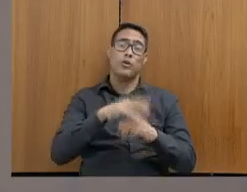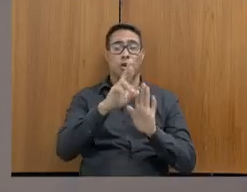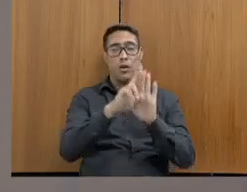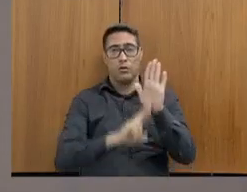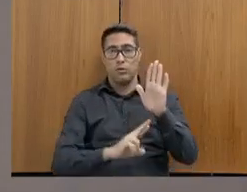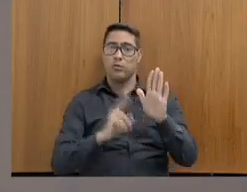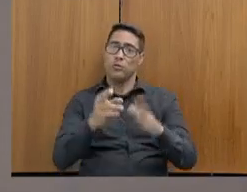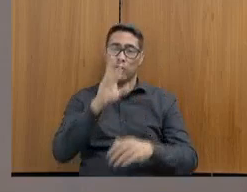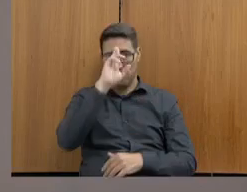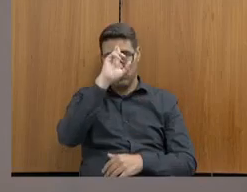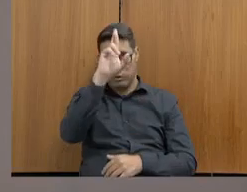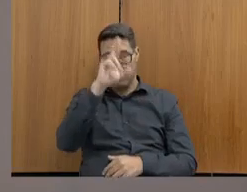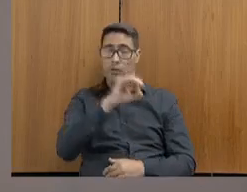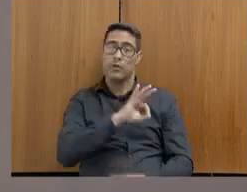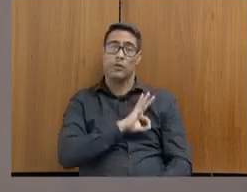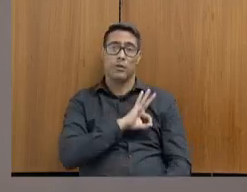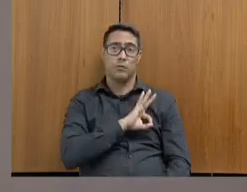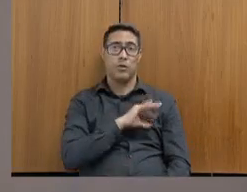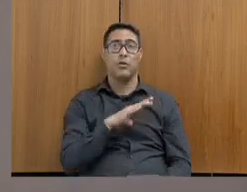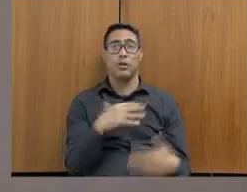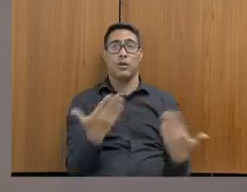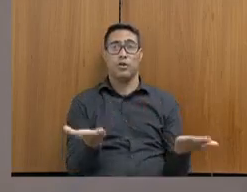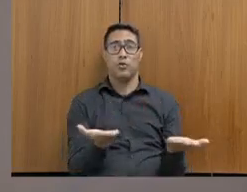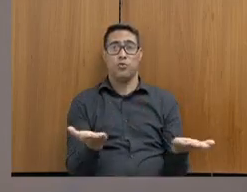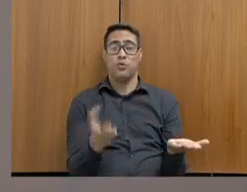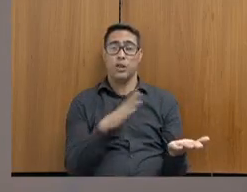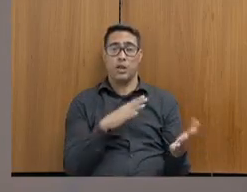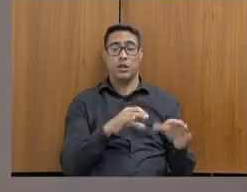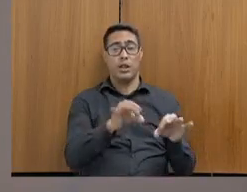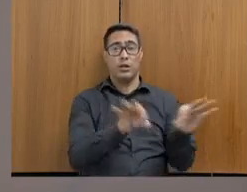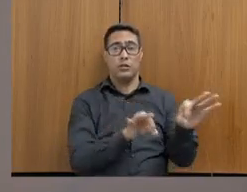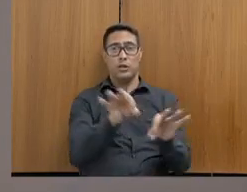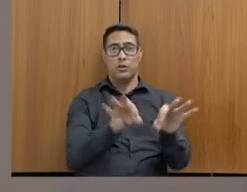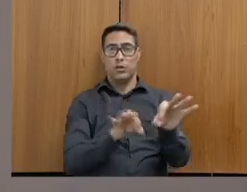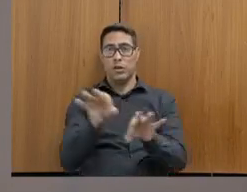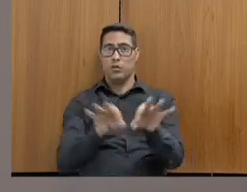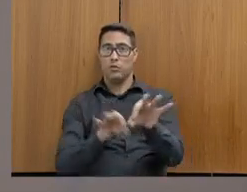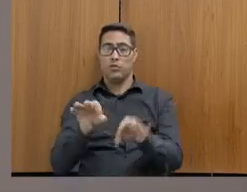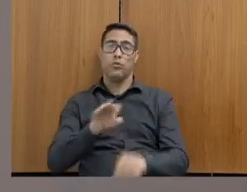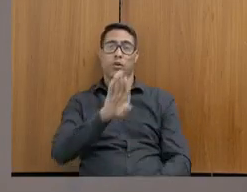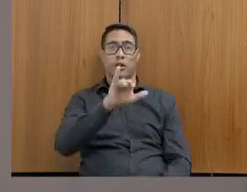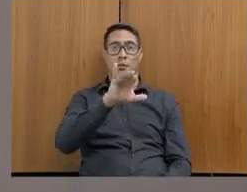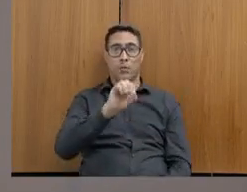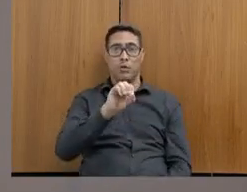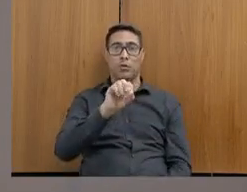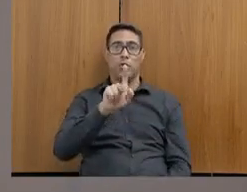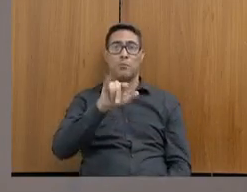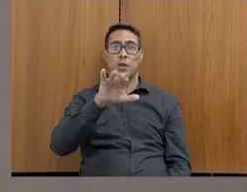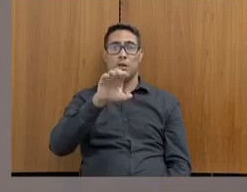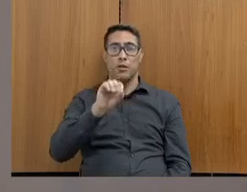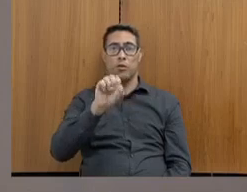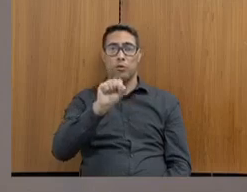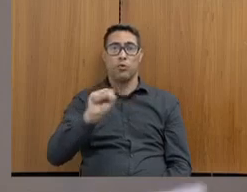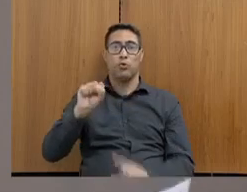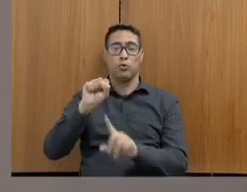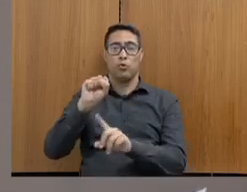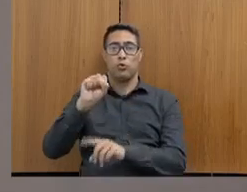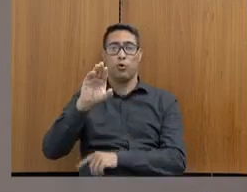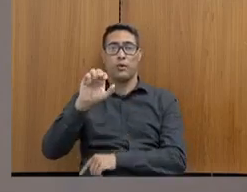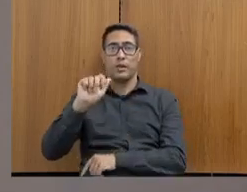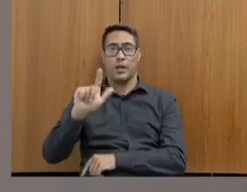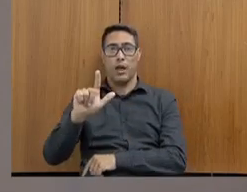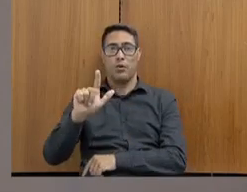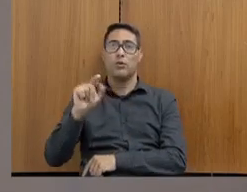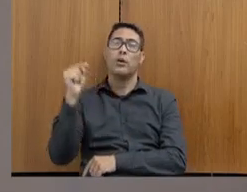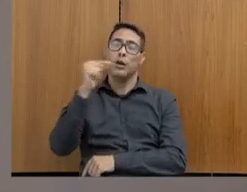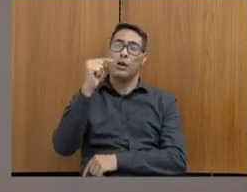e hoje ela conta com a estrutura do Centro de Atendimento biopsicossocial é que é uma estrutura ali na